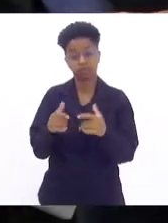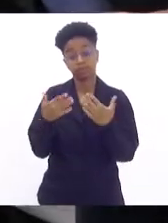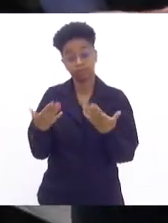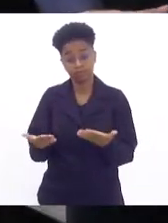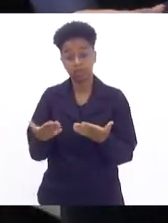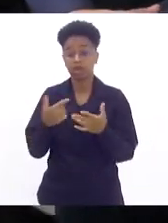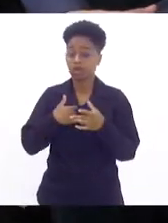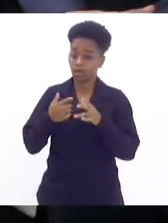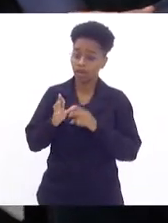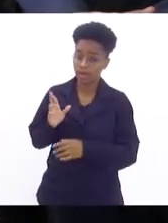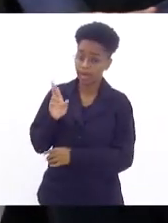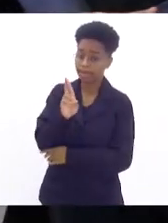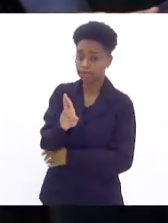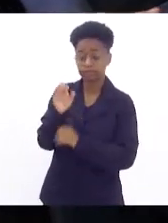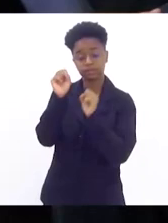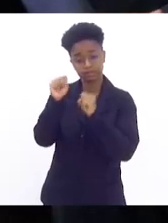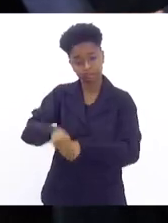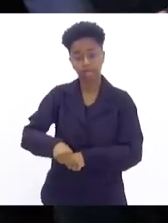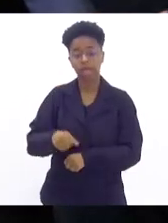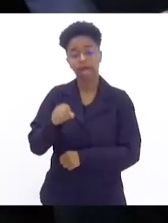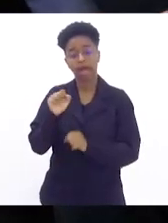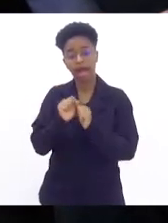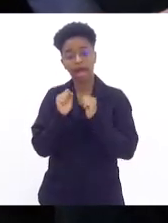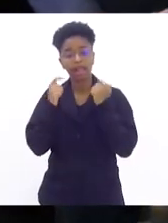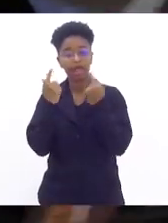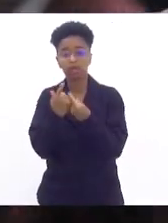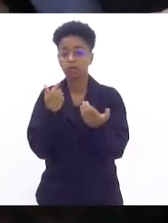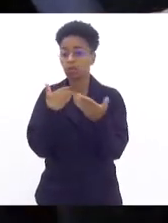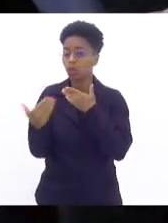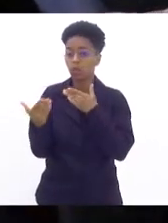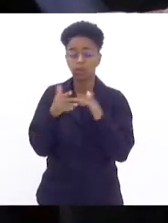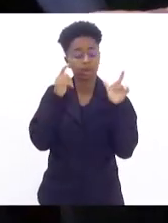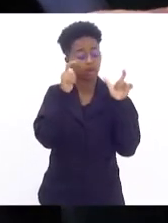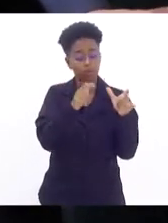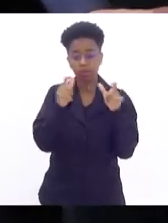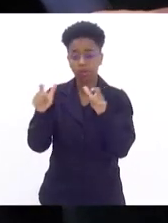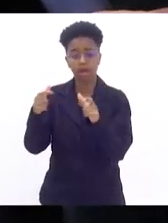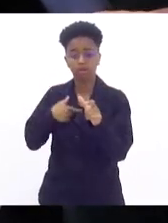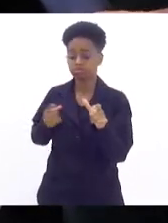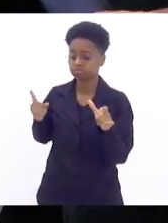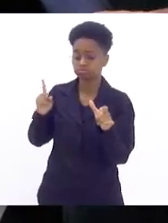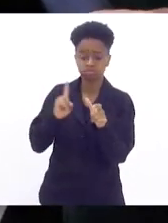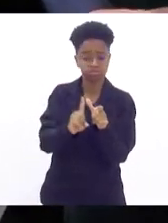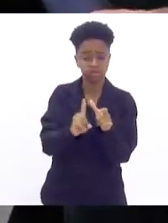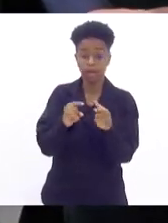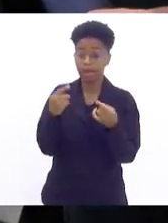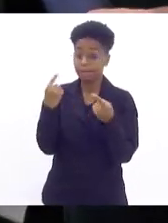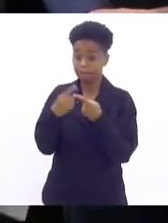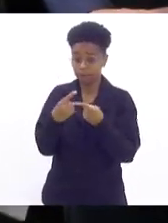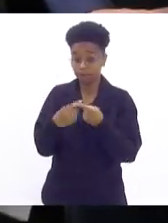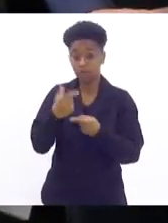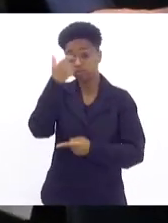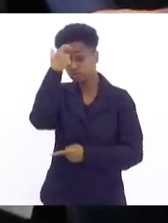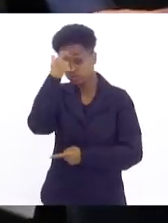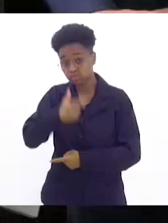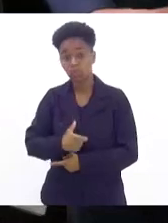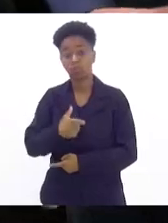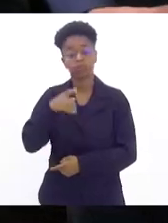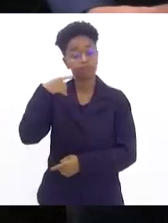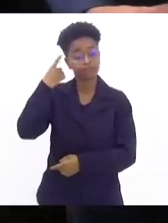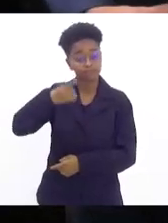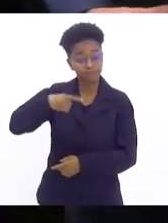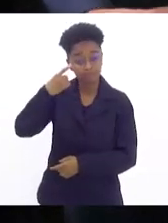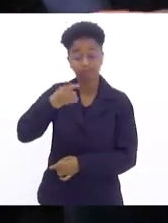estarei representando a Assembleia Legislativa onde quer que eu esteja afinal de contas eu sou uma